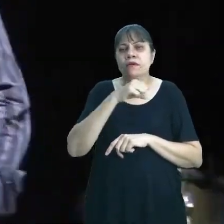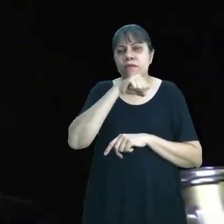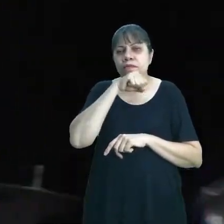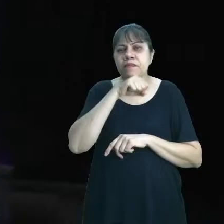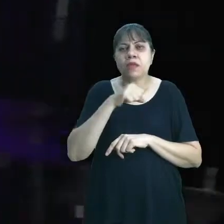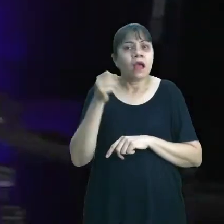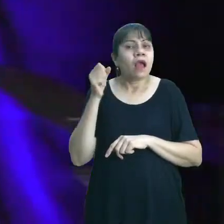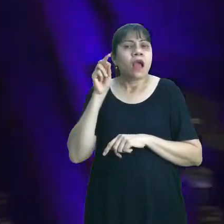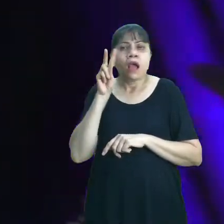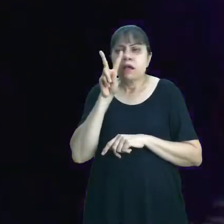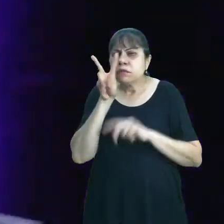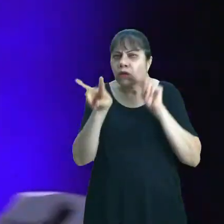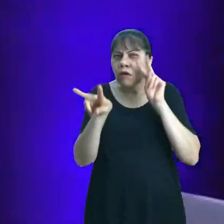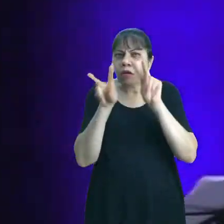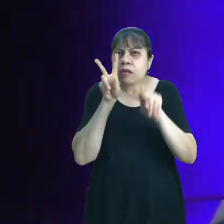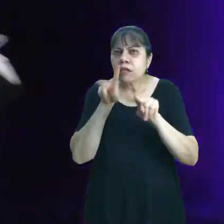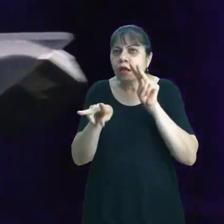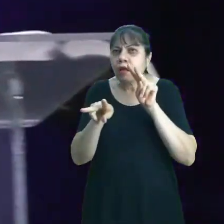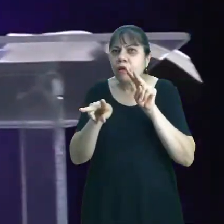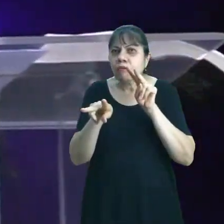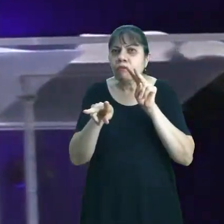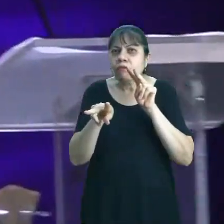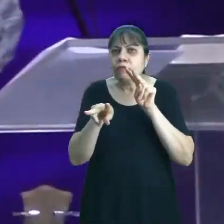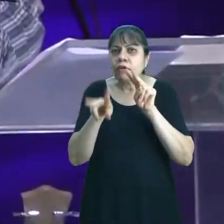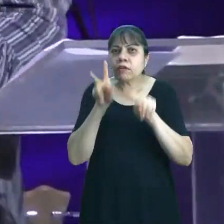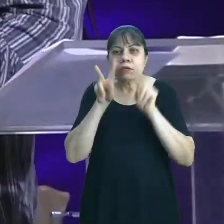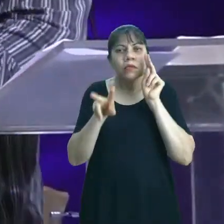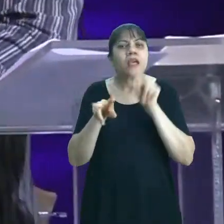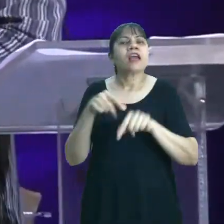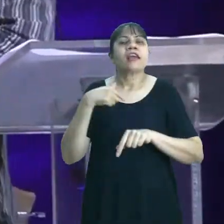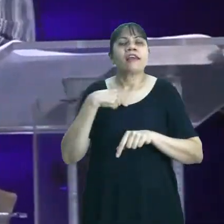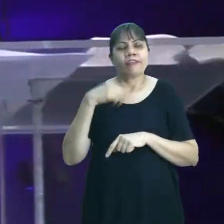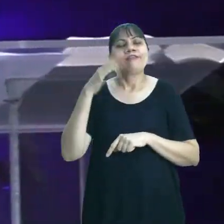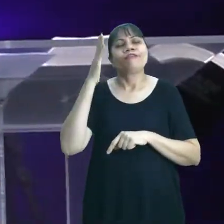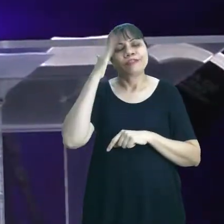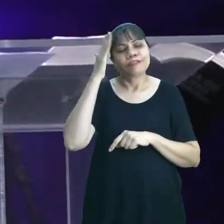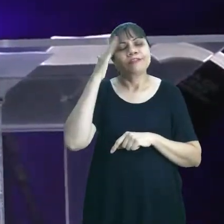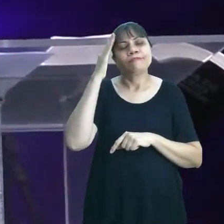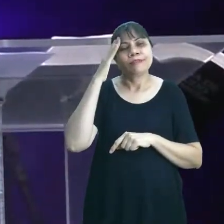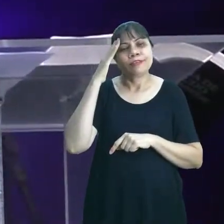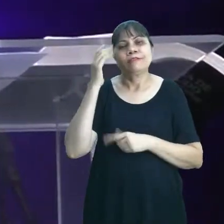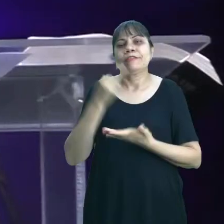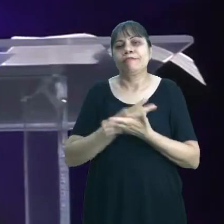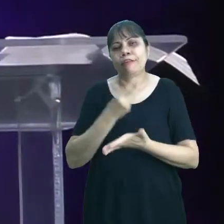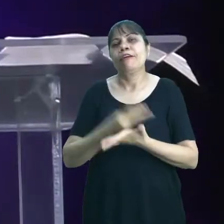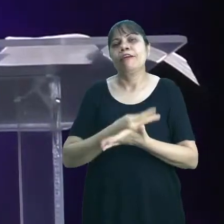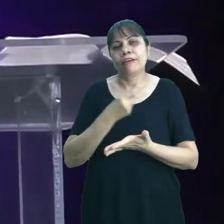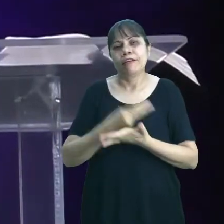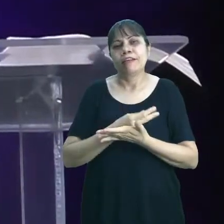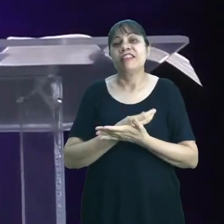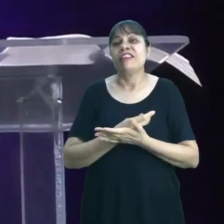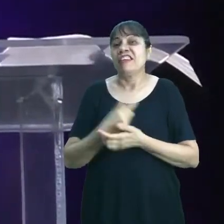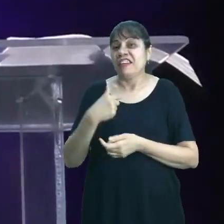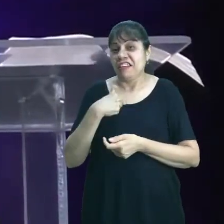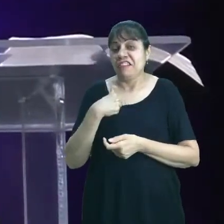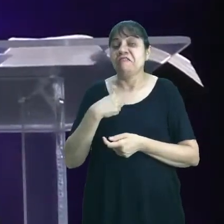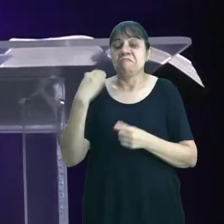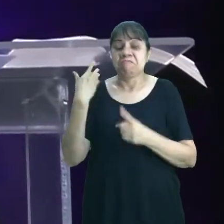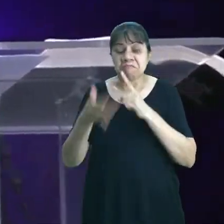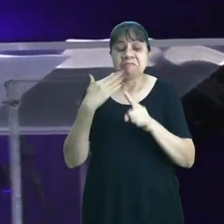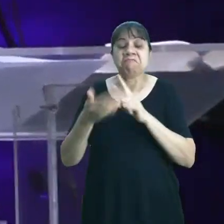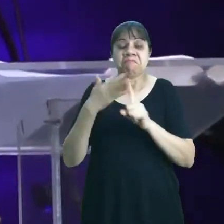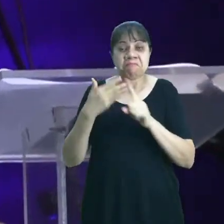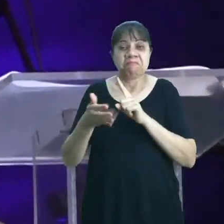Bastava olhar. Quando olhava meu amigo, eu sabia que eu estava fazendo alguma coisa. E se eu não agisse, eu apanhava. Minha